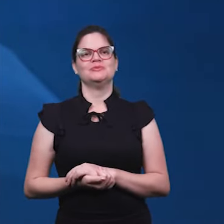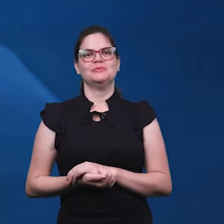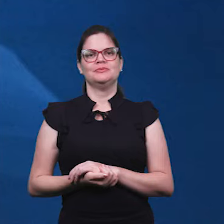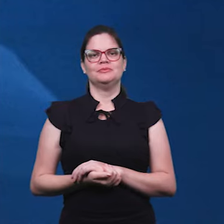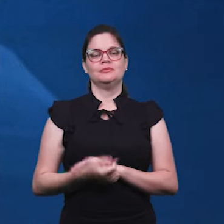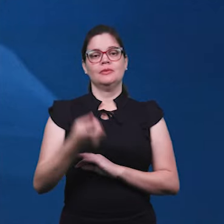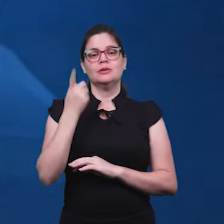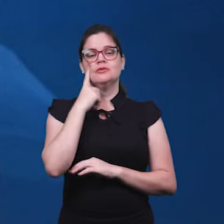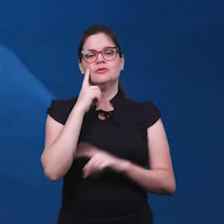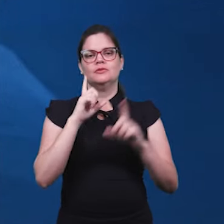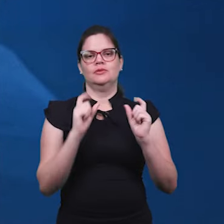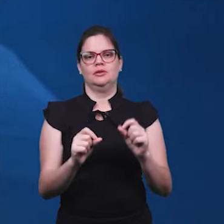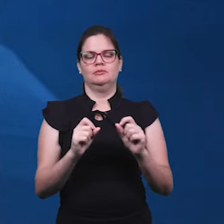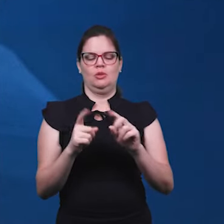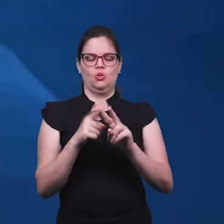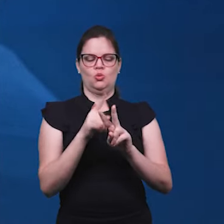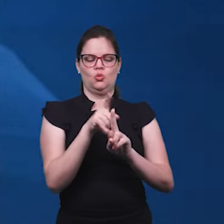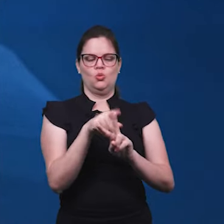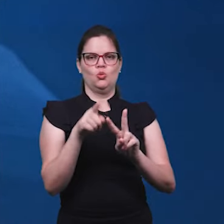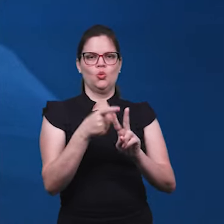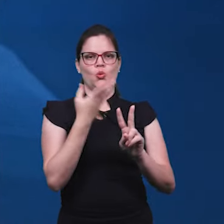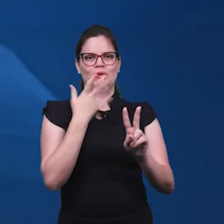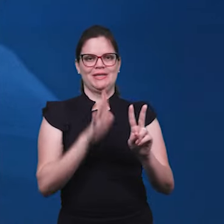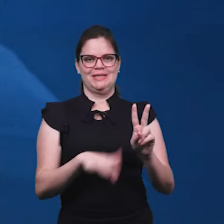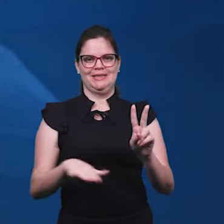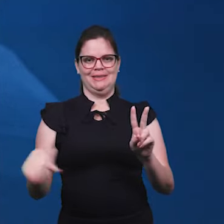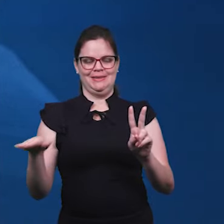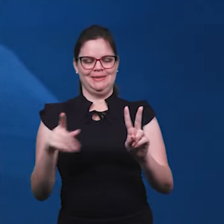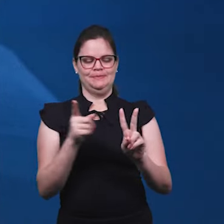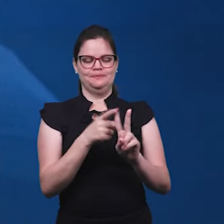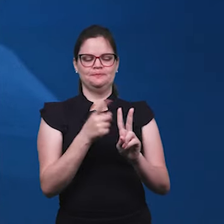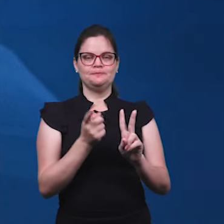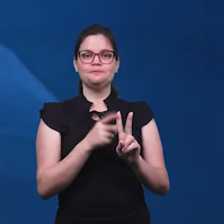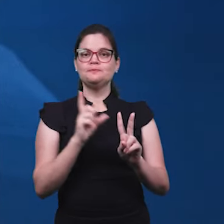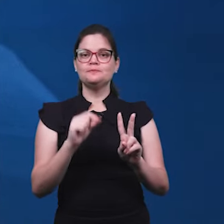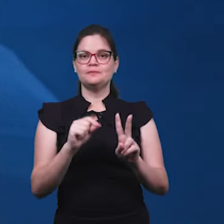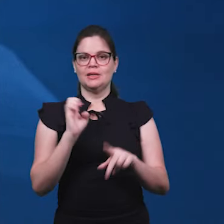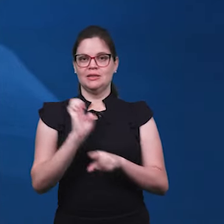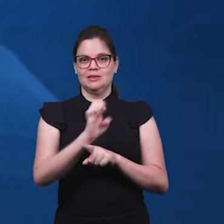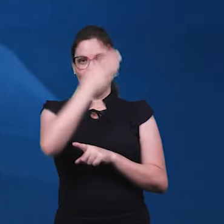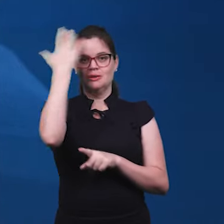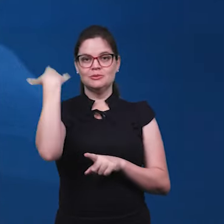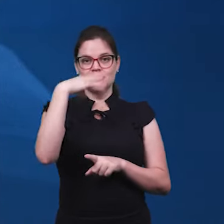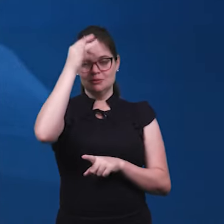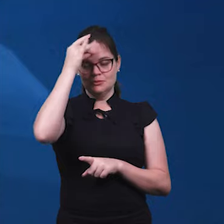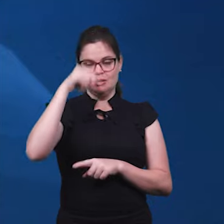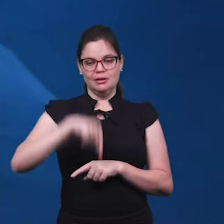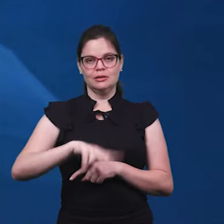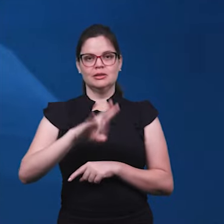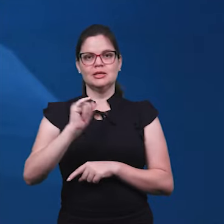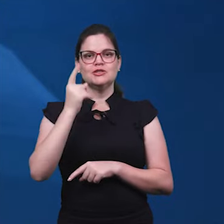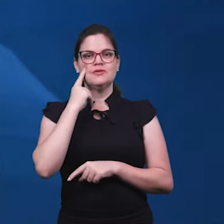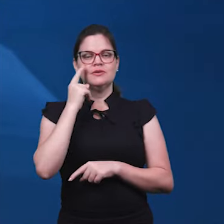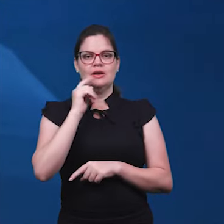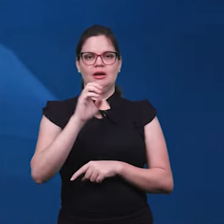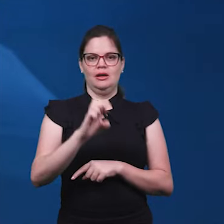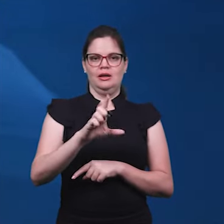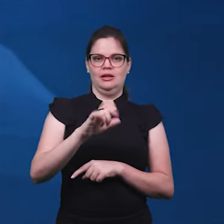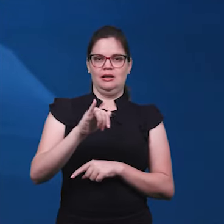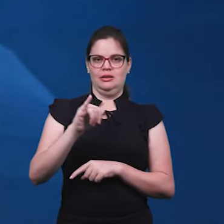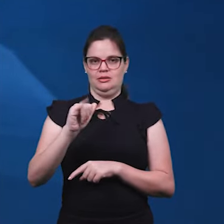A primeira no estado do Espírito Santo, que nós vamos ver ali na Elisa e na Clarice, lá de Guarapari. Nós vamos ver uma coisa